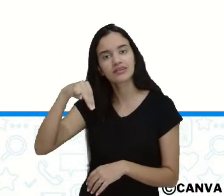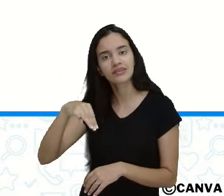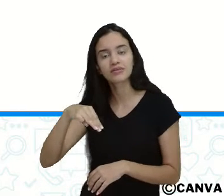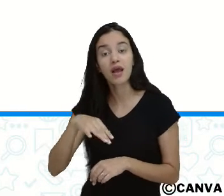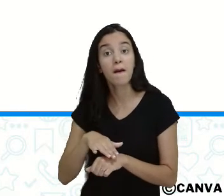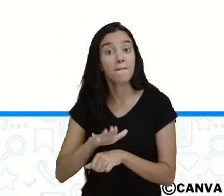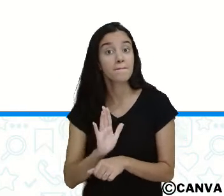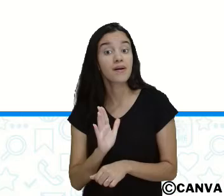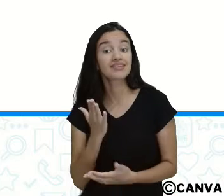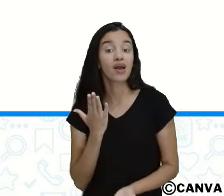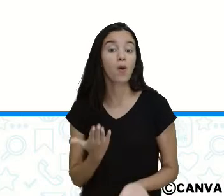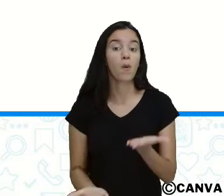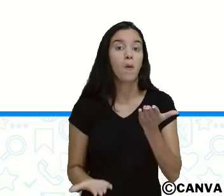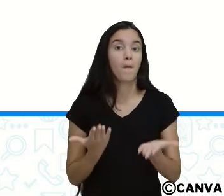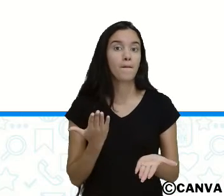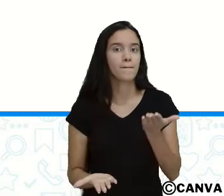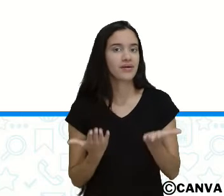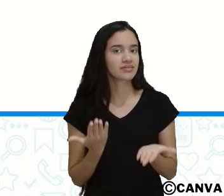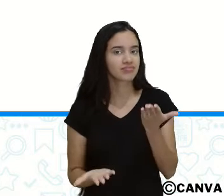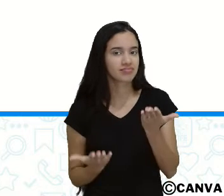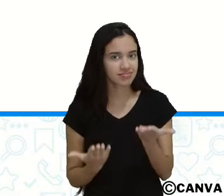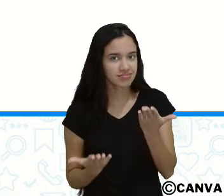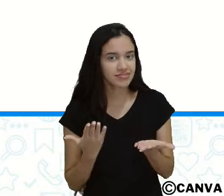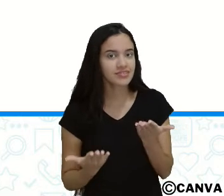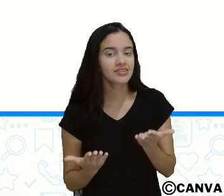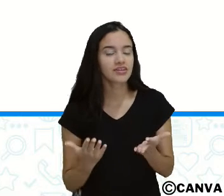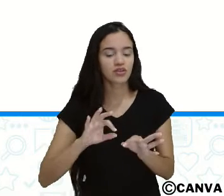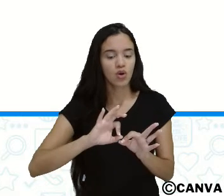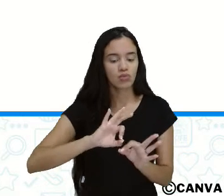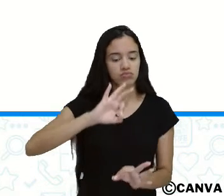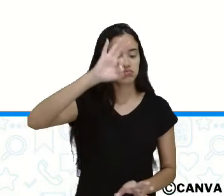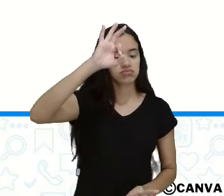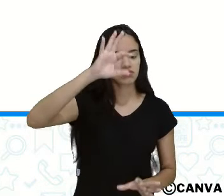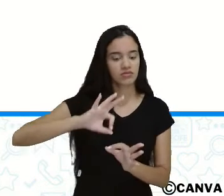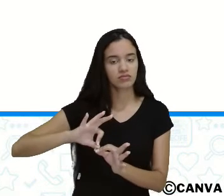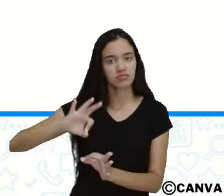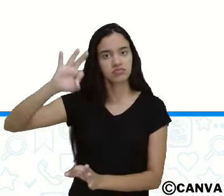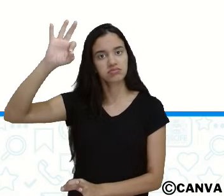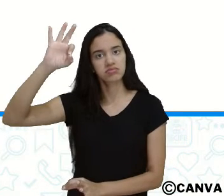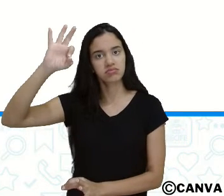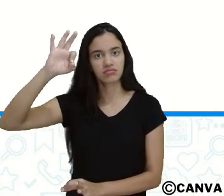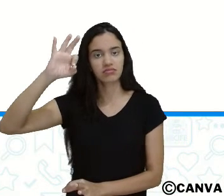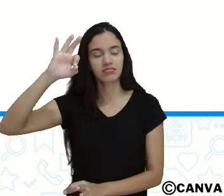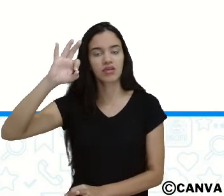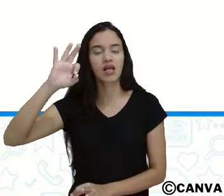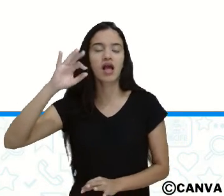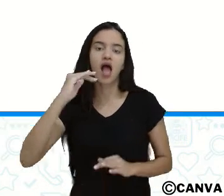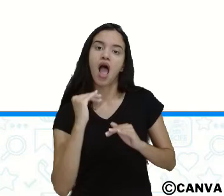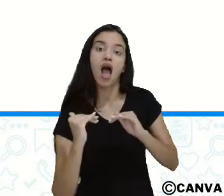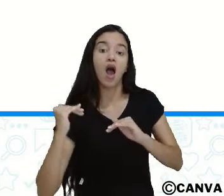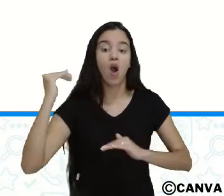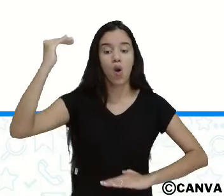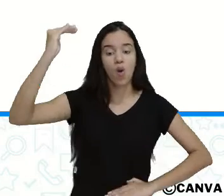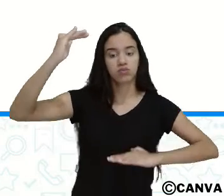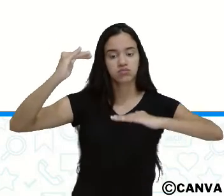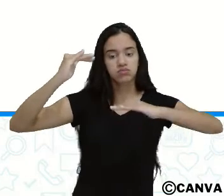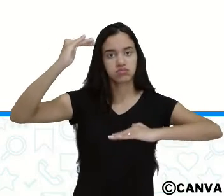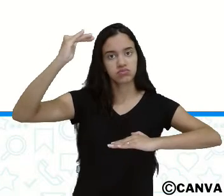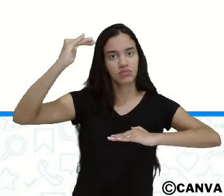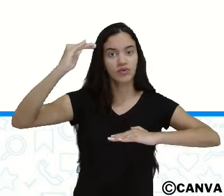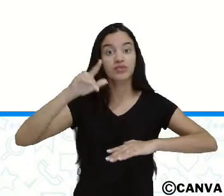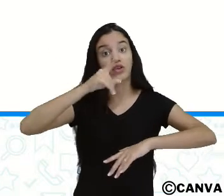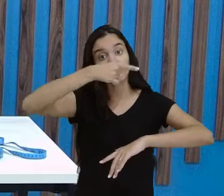gente está comparando aí, ó, a medida, né, de comprimento. A gente está comparando aí a altura deles. Então,